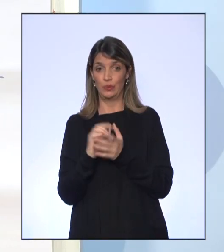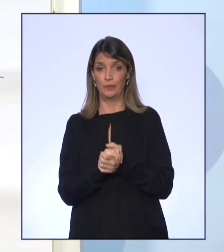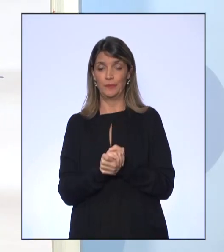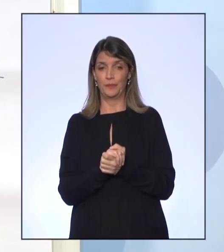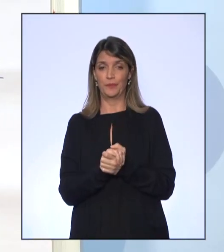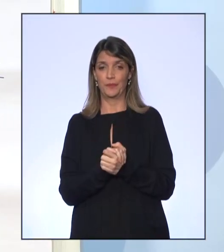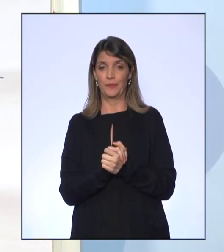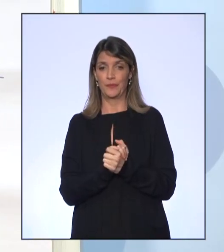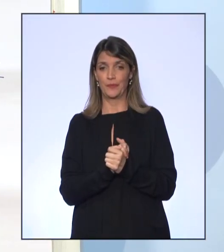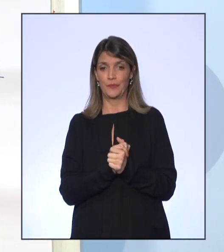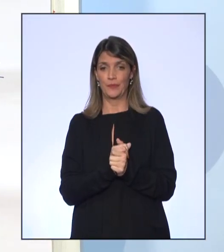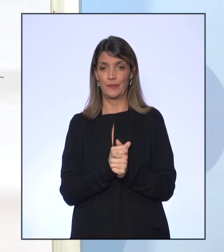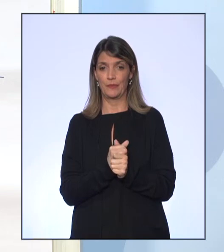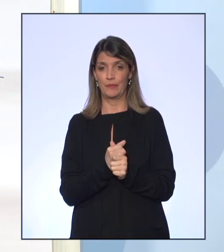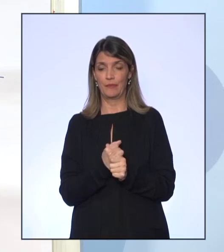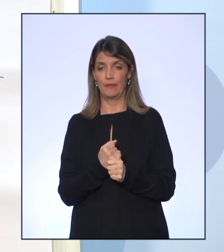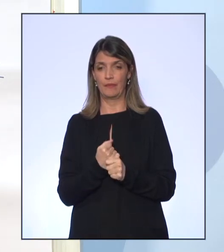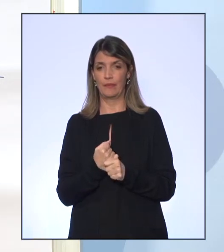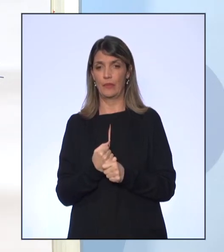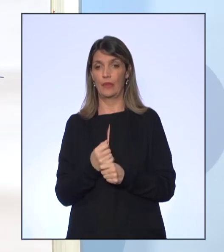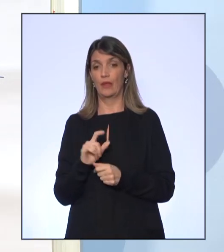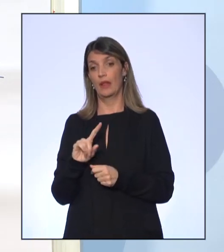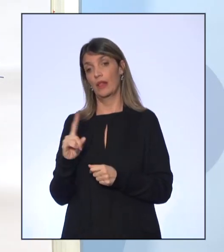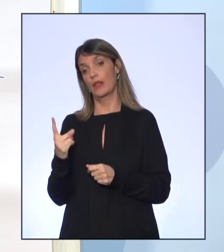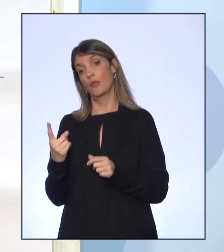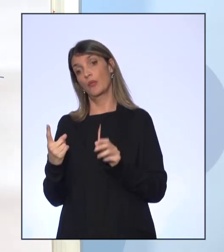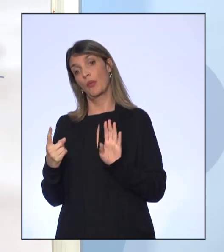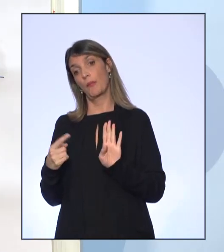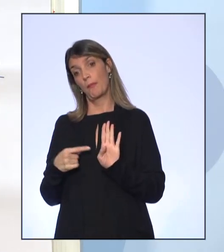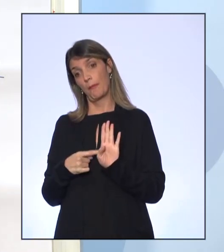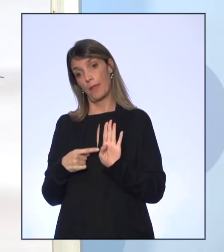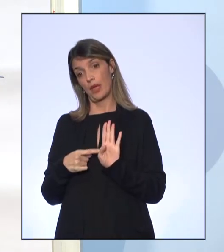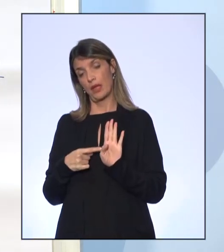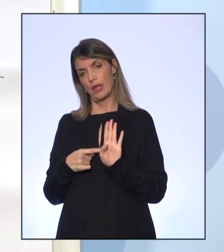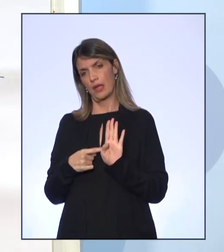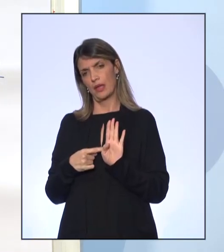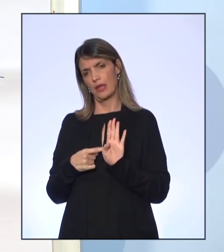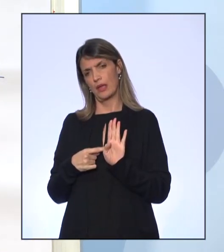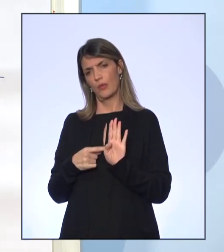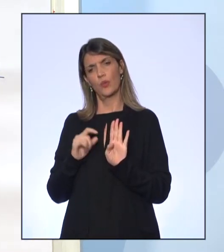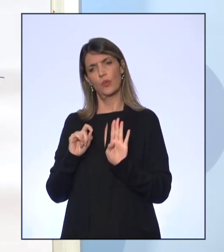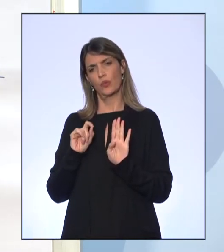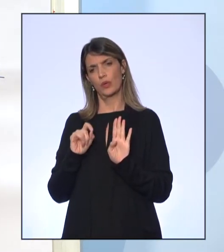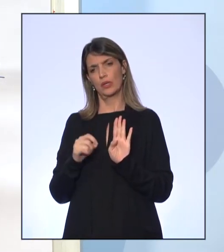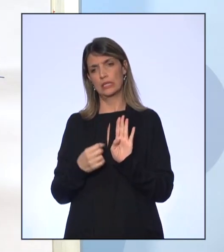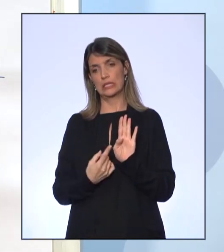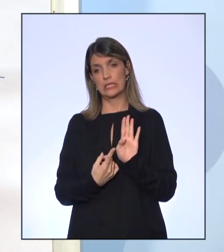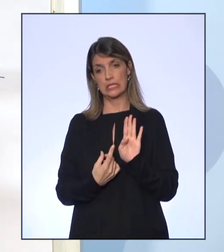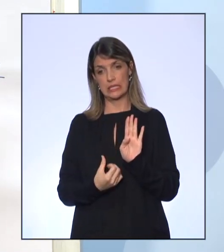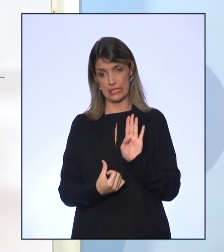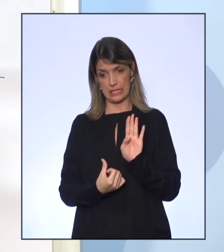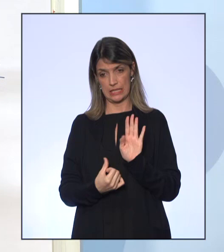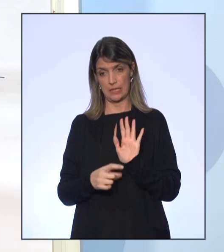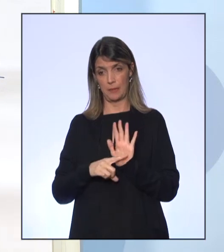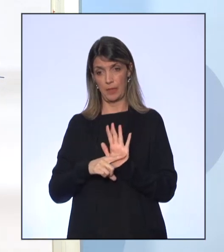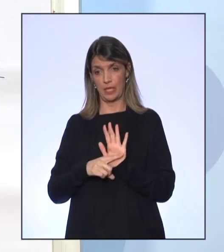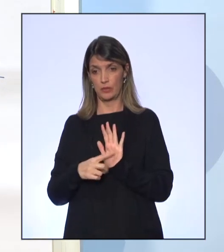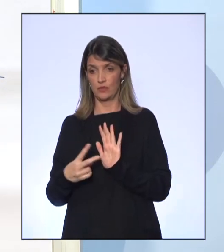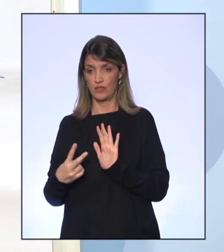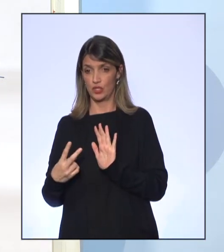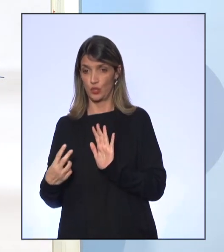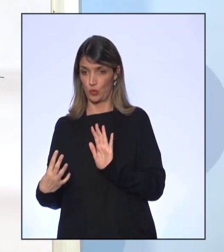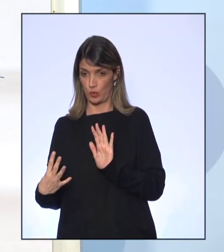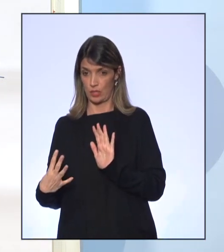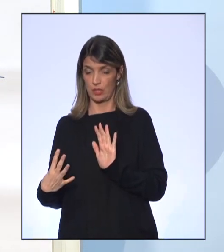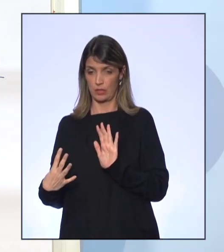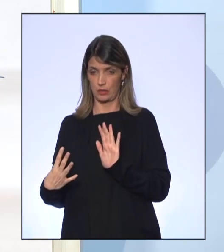menos 28. Beleza. Aí, eu venho para a próxima. Então, na próxima aqui, eu tenho 16 menos